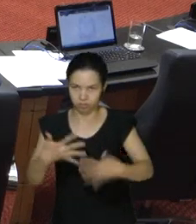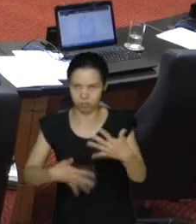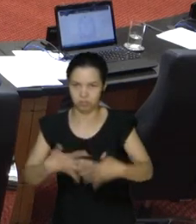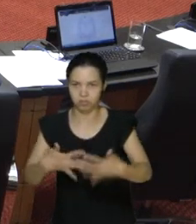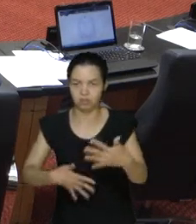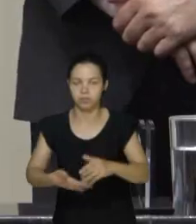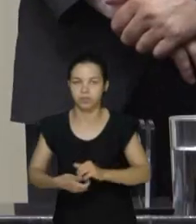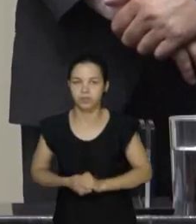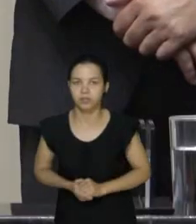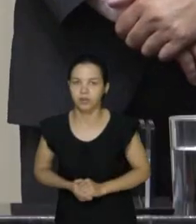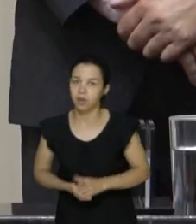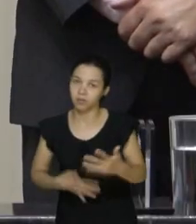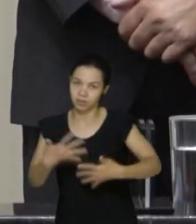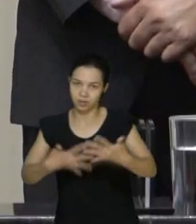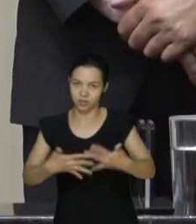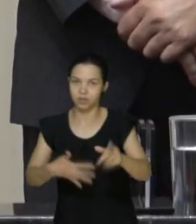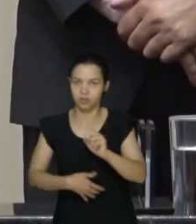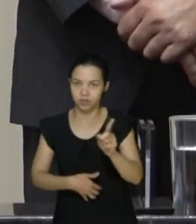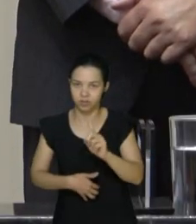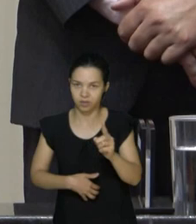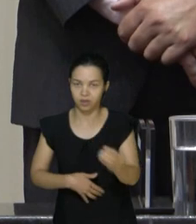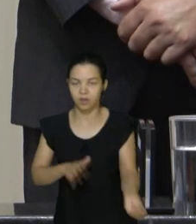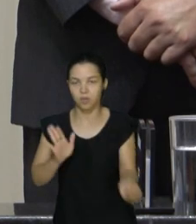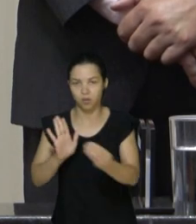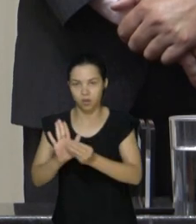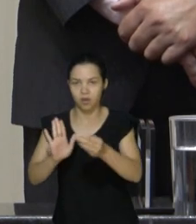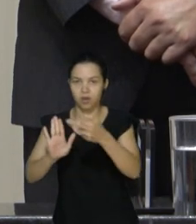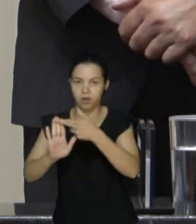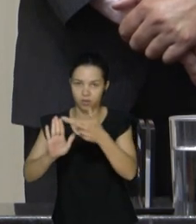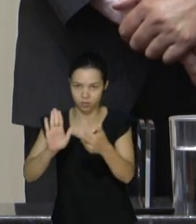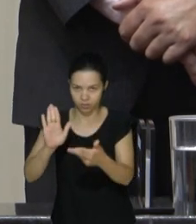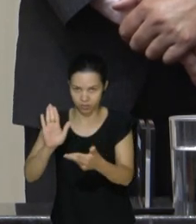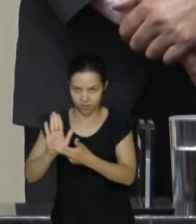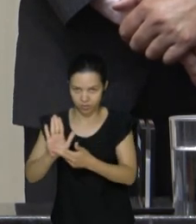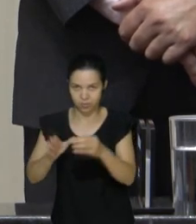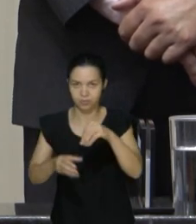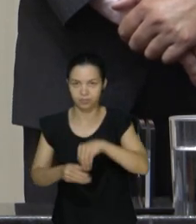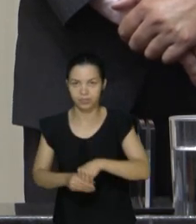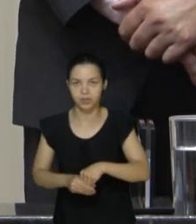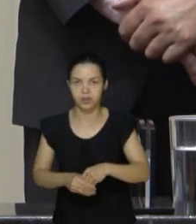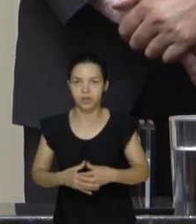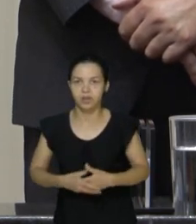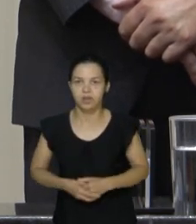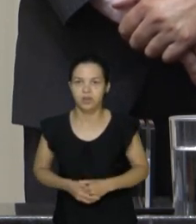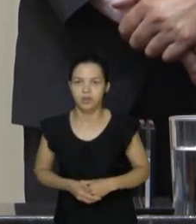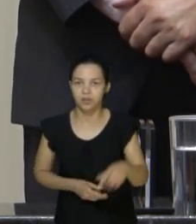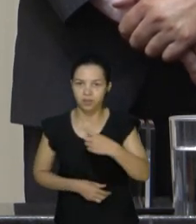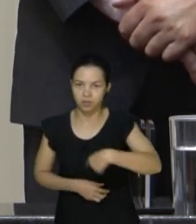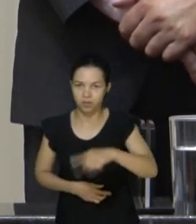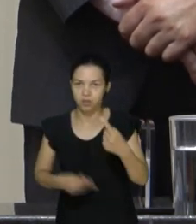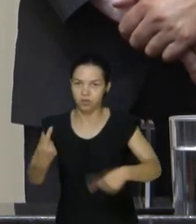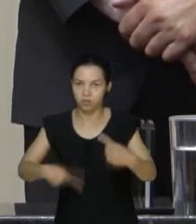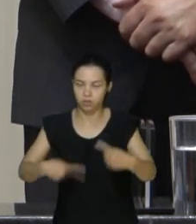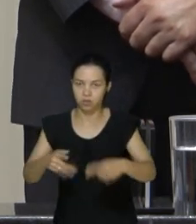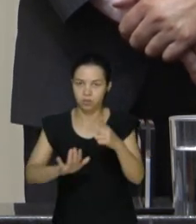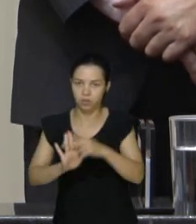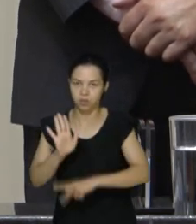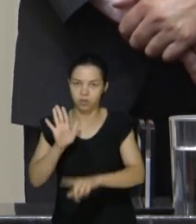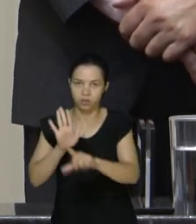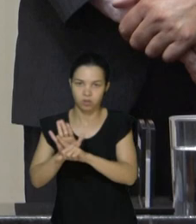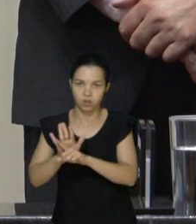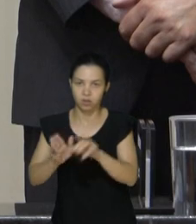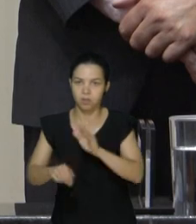Não é transtorno, mas é somente o que diz o nosso regimento interno. Então, nós estamos discutindo o projeto de lei de autoria do